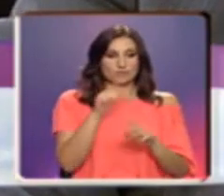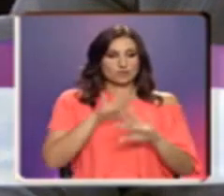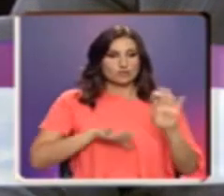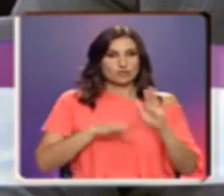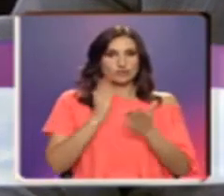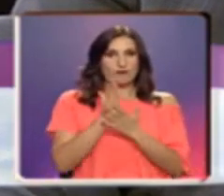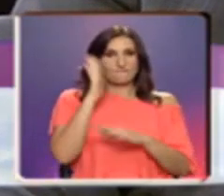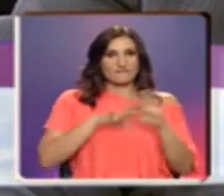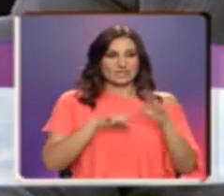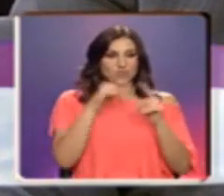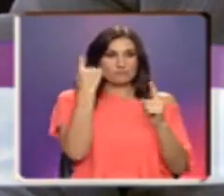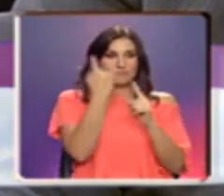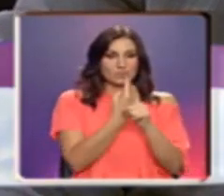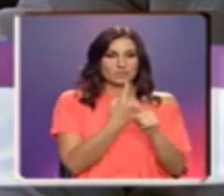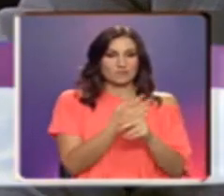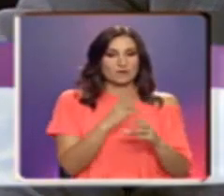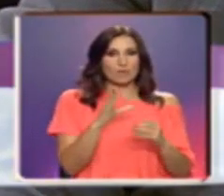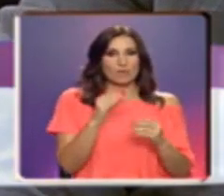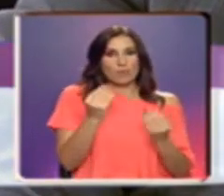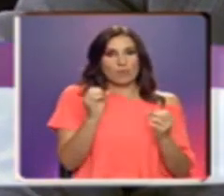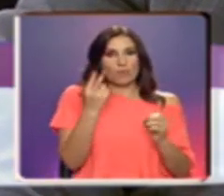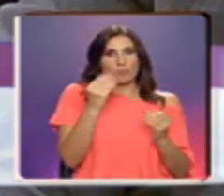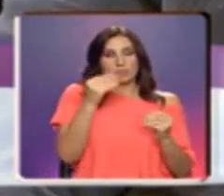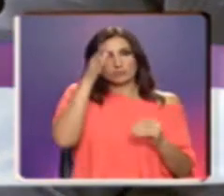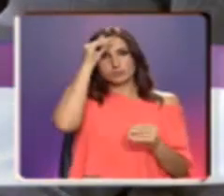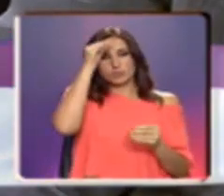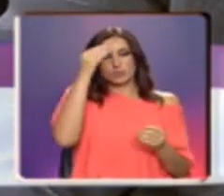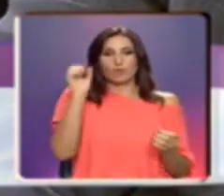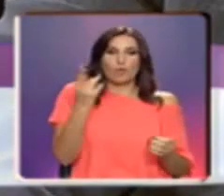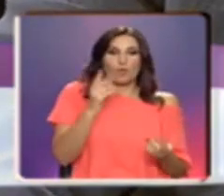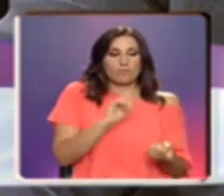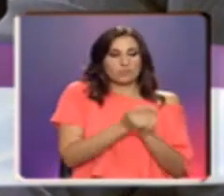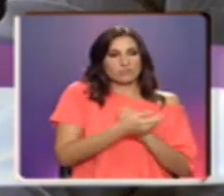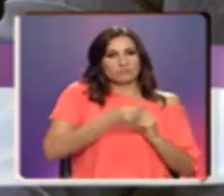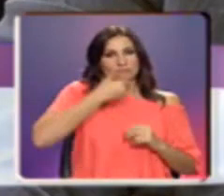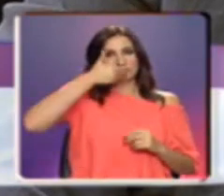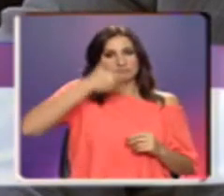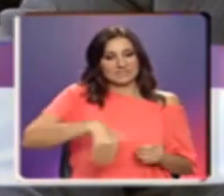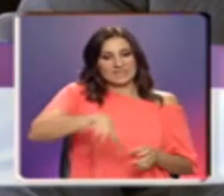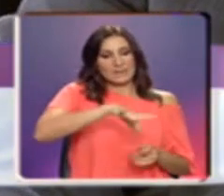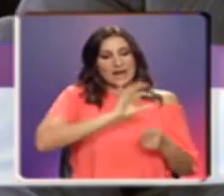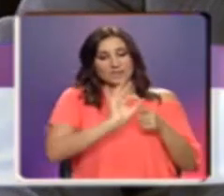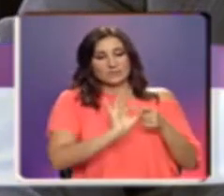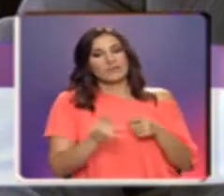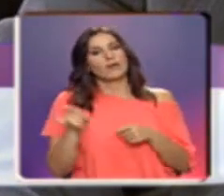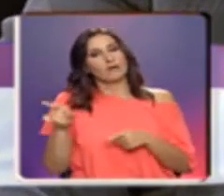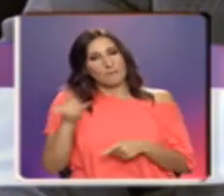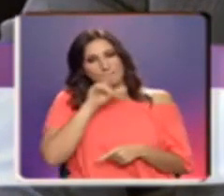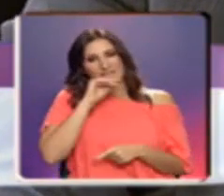aquilo, eu ou sou muito burro ou transformo-me em muito bom naquela coisa específica. Ele aí